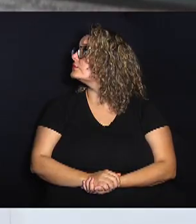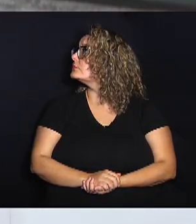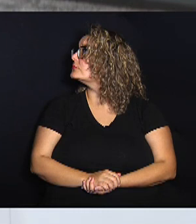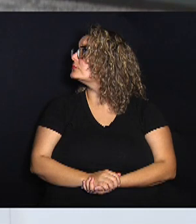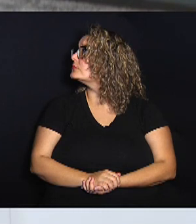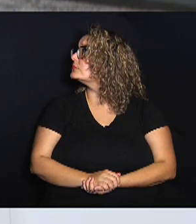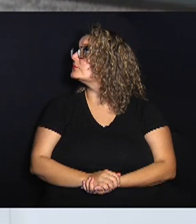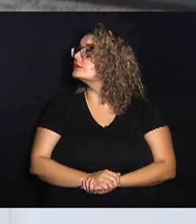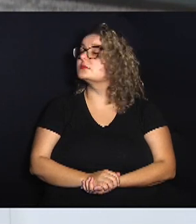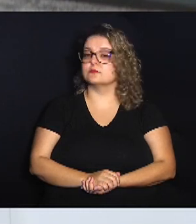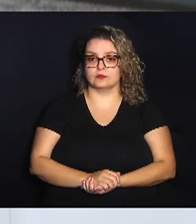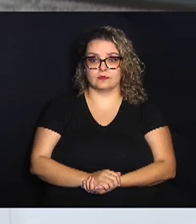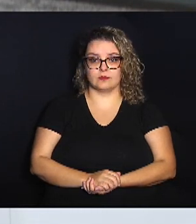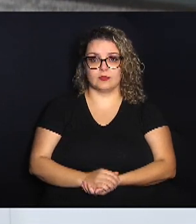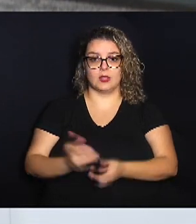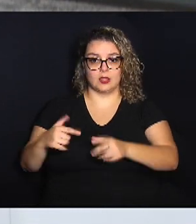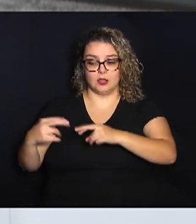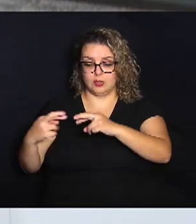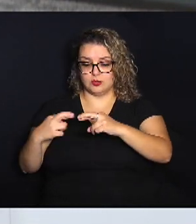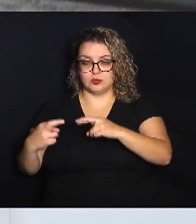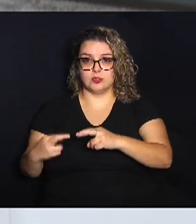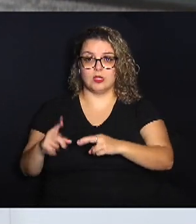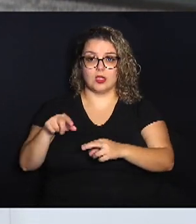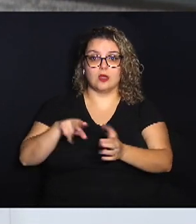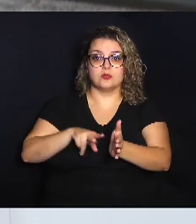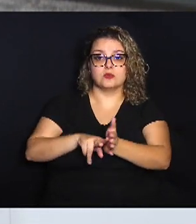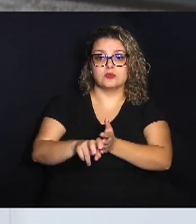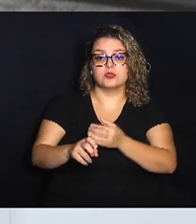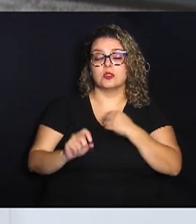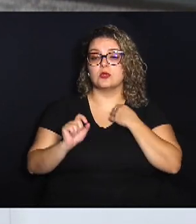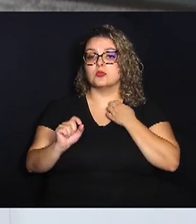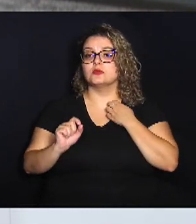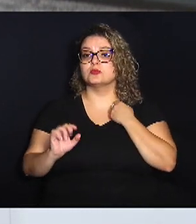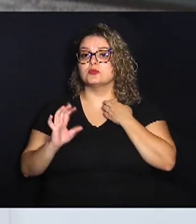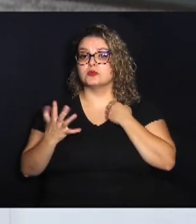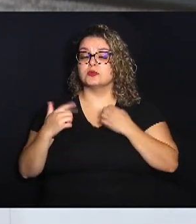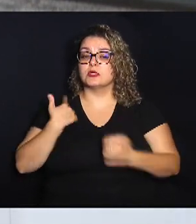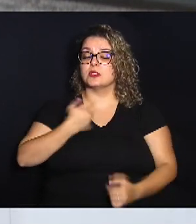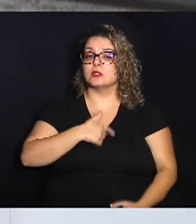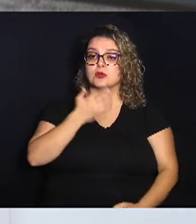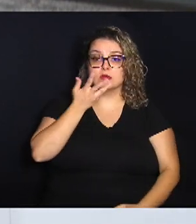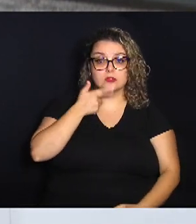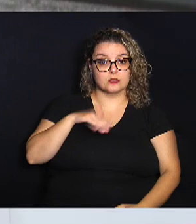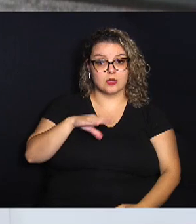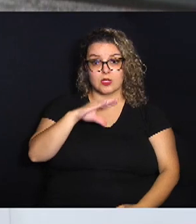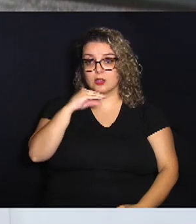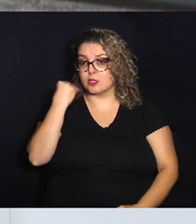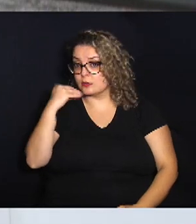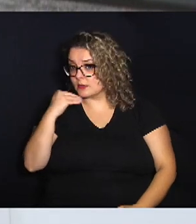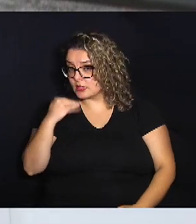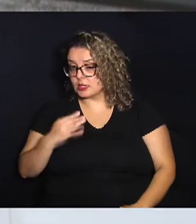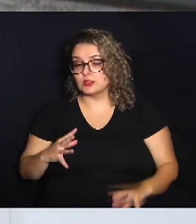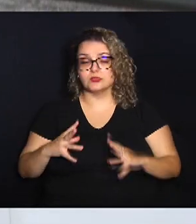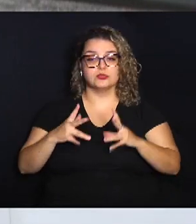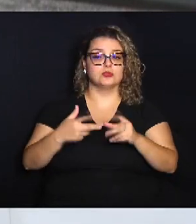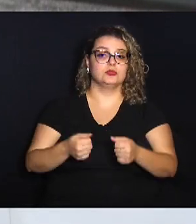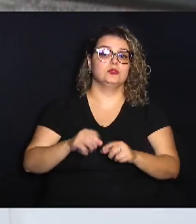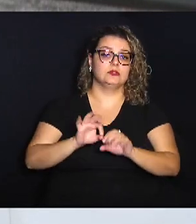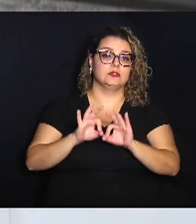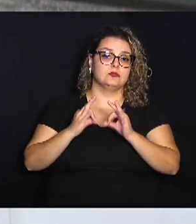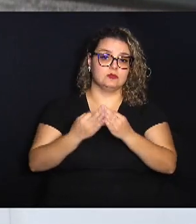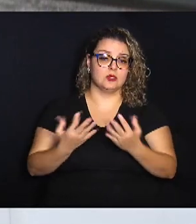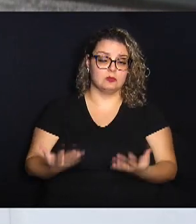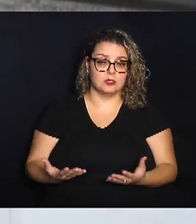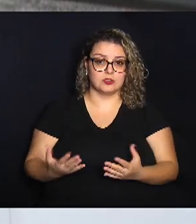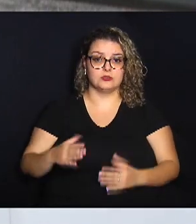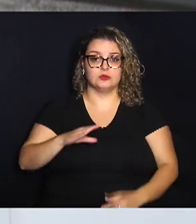Esse observatório é um sistema de diagnóstico da situação das nossas crianças, adolescentes e das famílias de todo o município. Então, esse